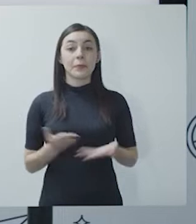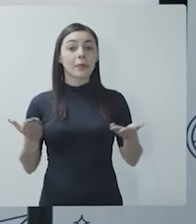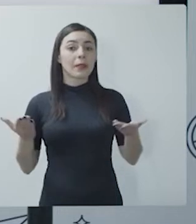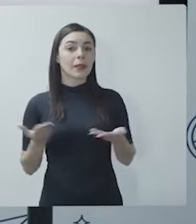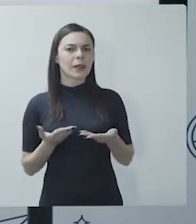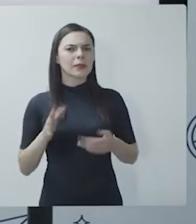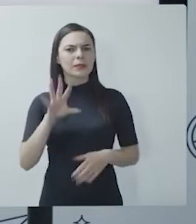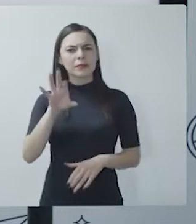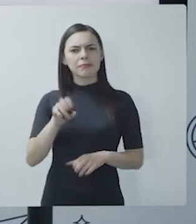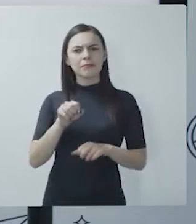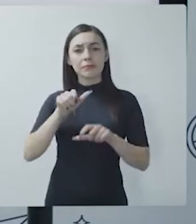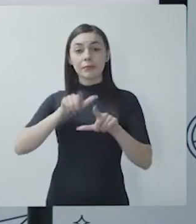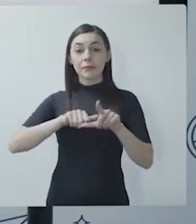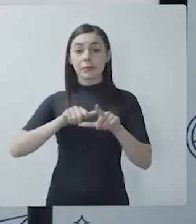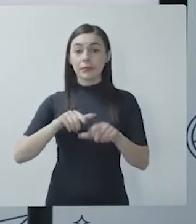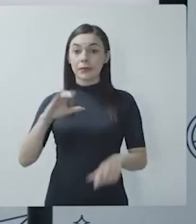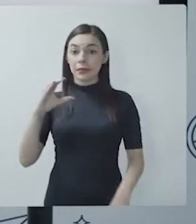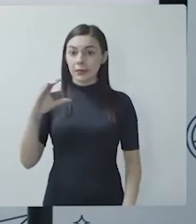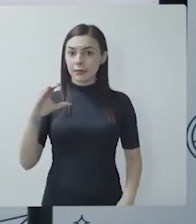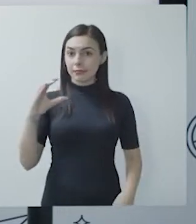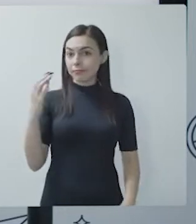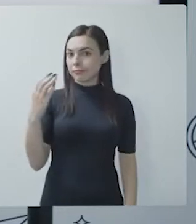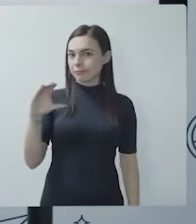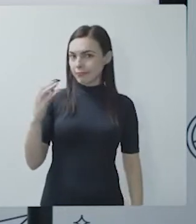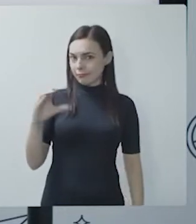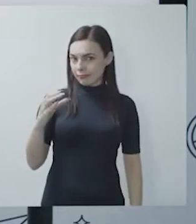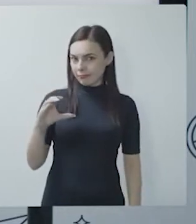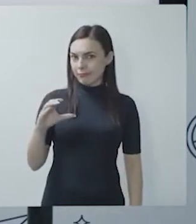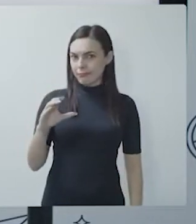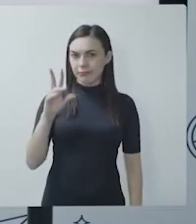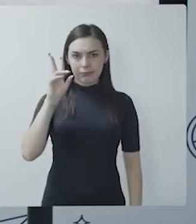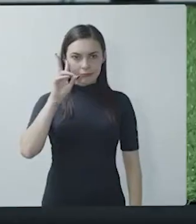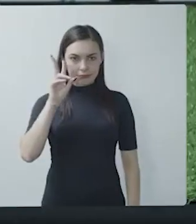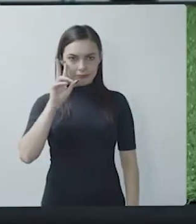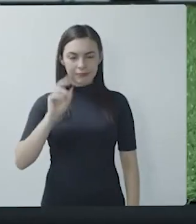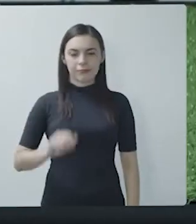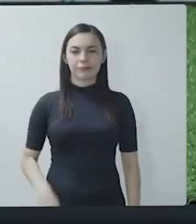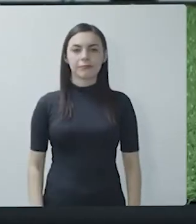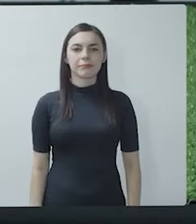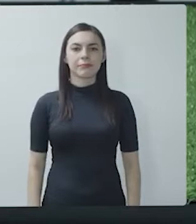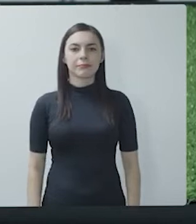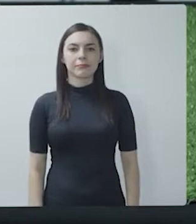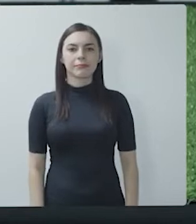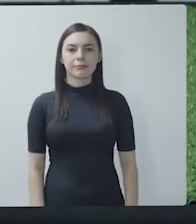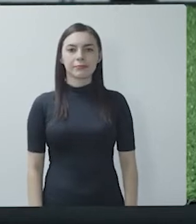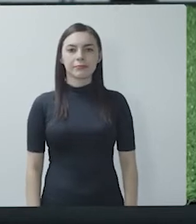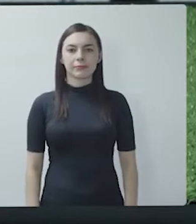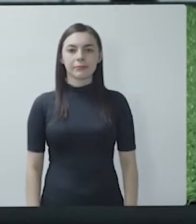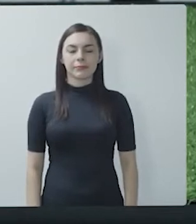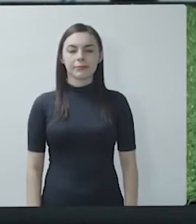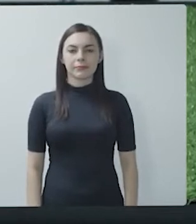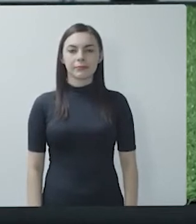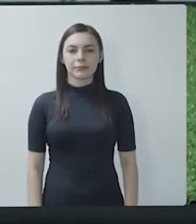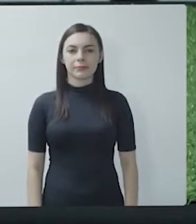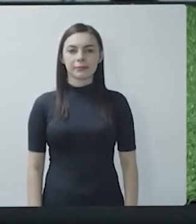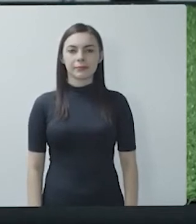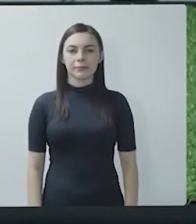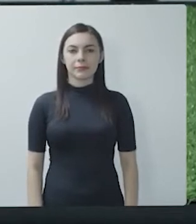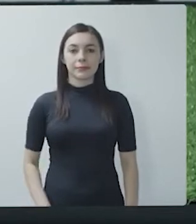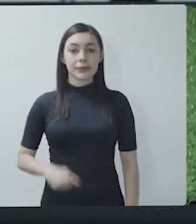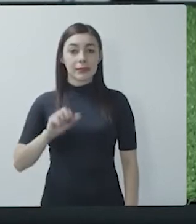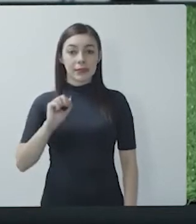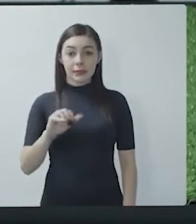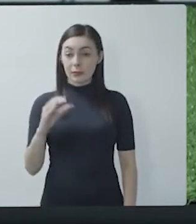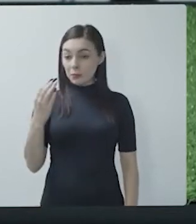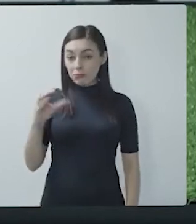a letra C com a cedilha, que se chama C cedilha. Então, quem não tinha a